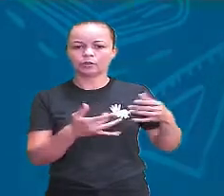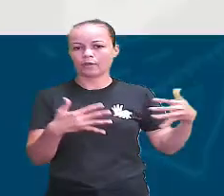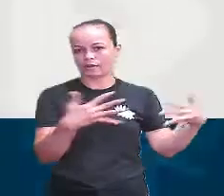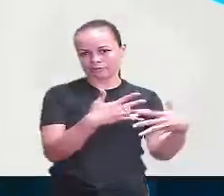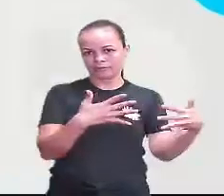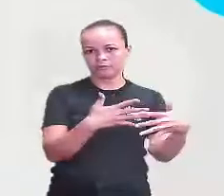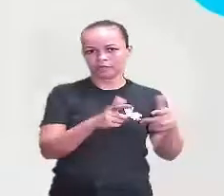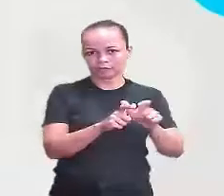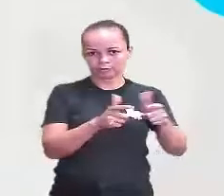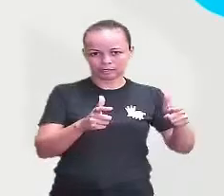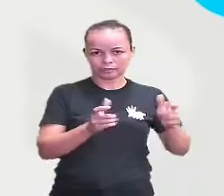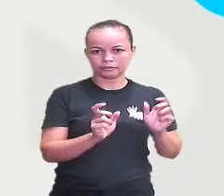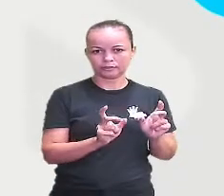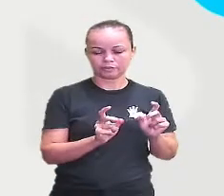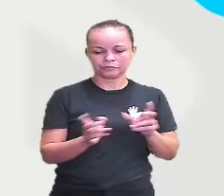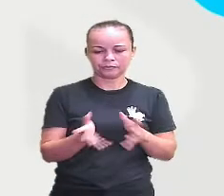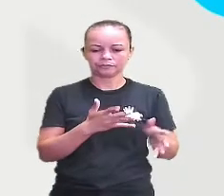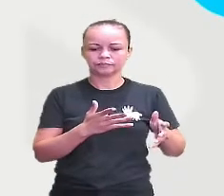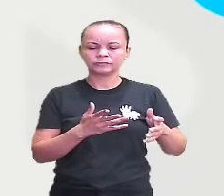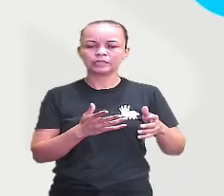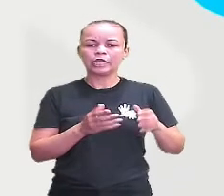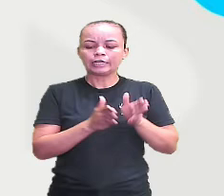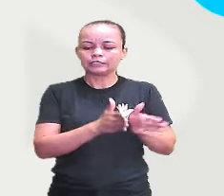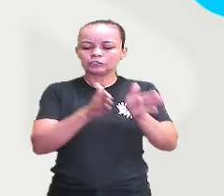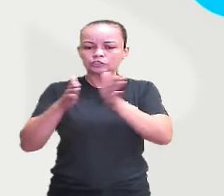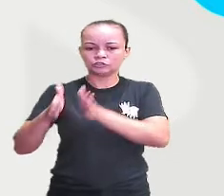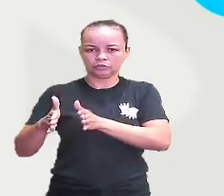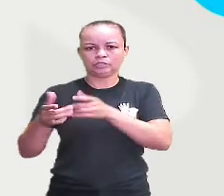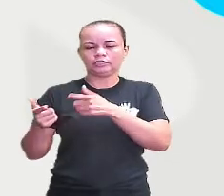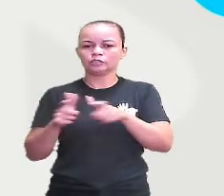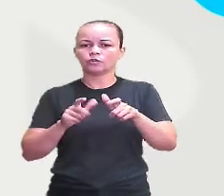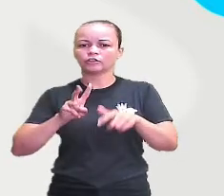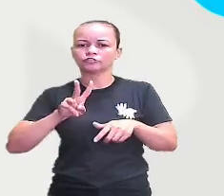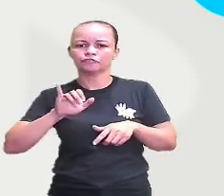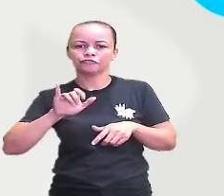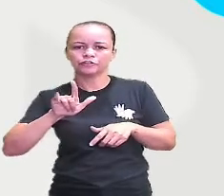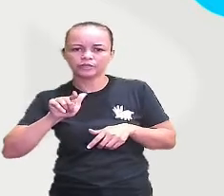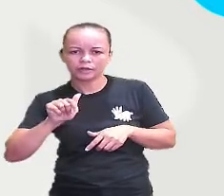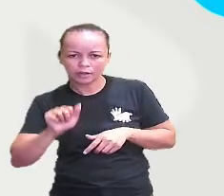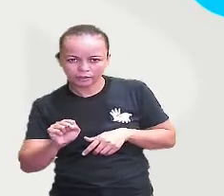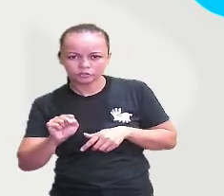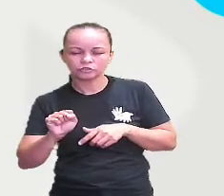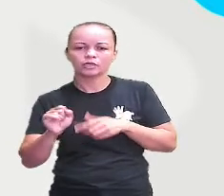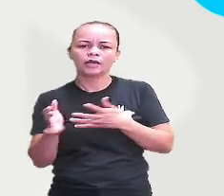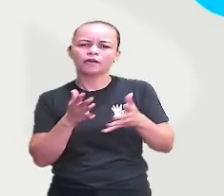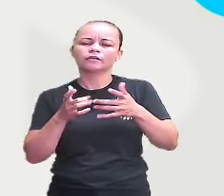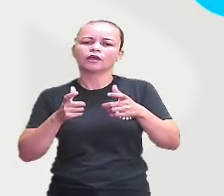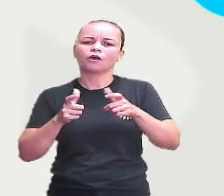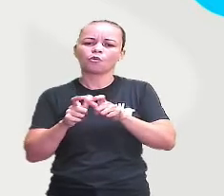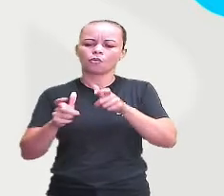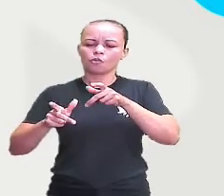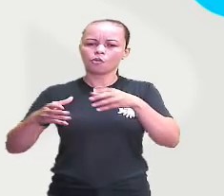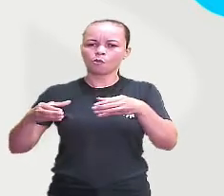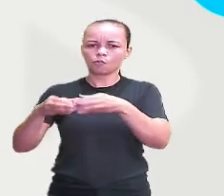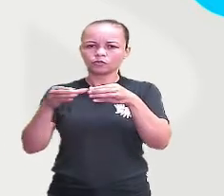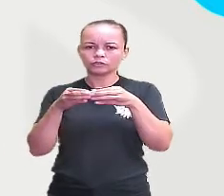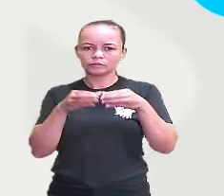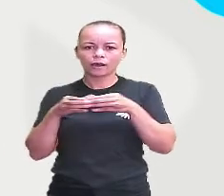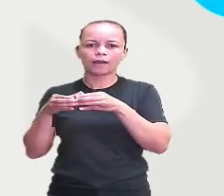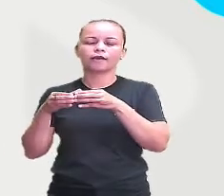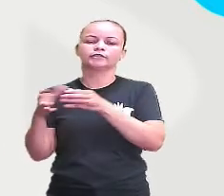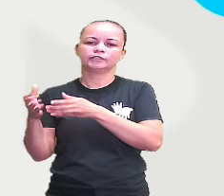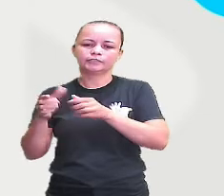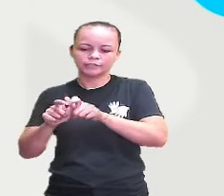de distrito, as vilas que se tornaram maiores, né? Aquelas comunidades que cresceram muito, aí receberam o